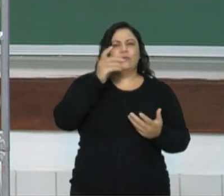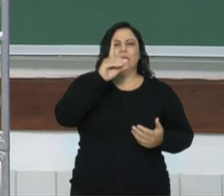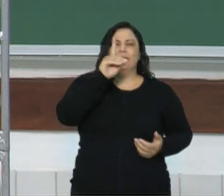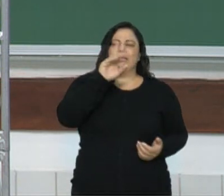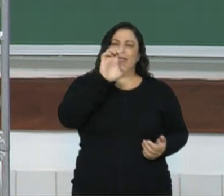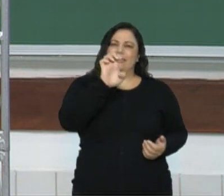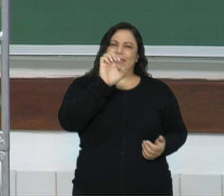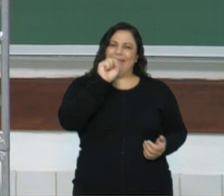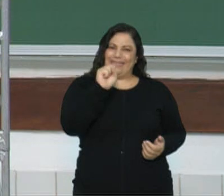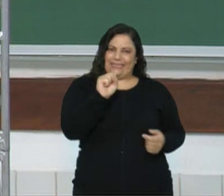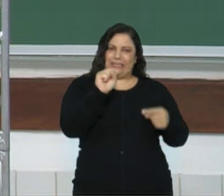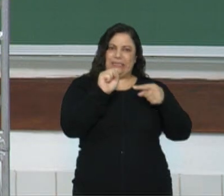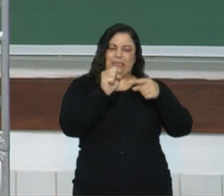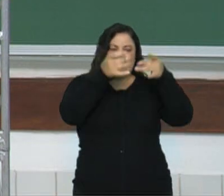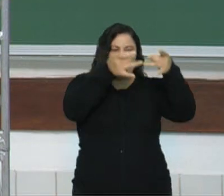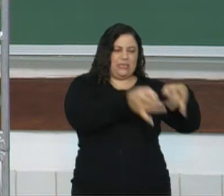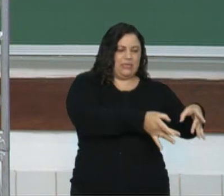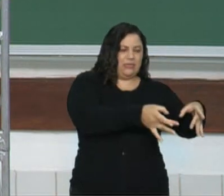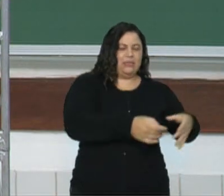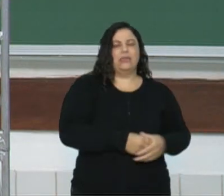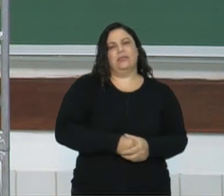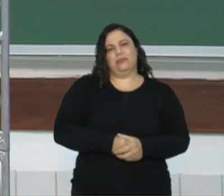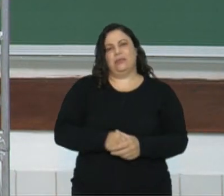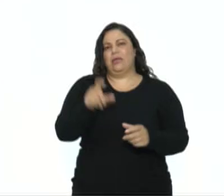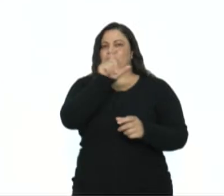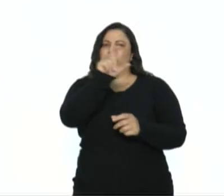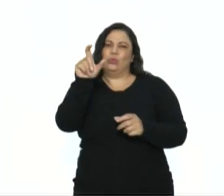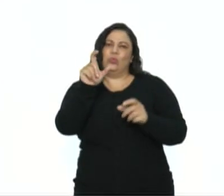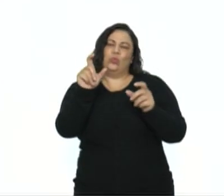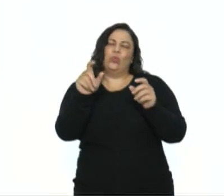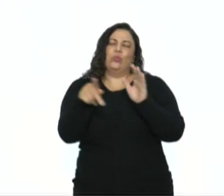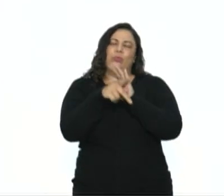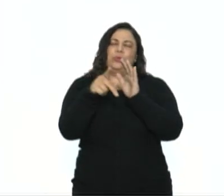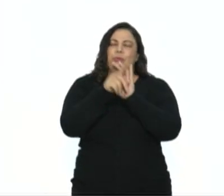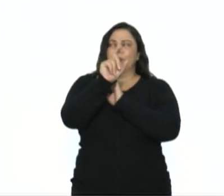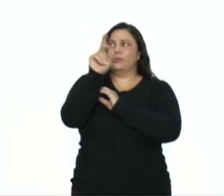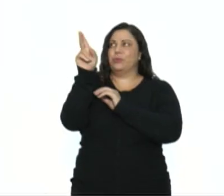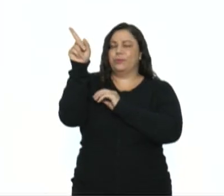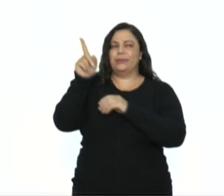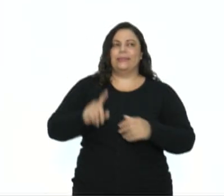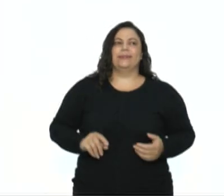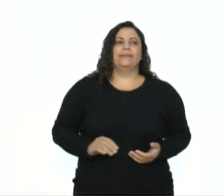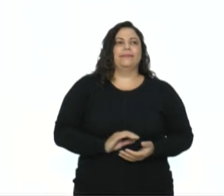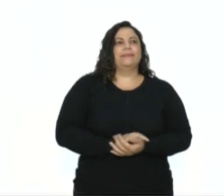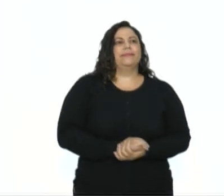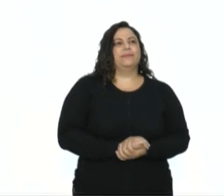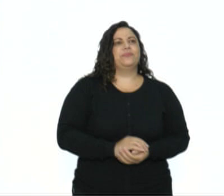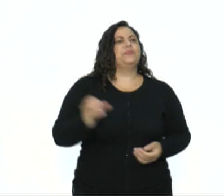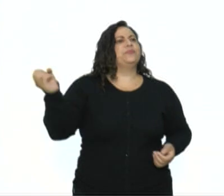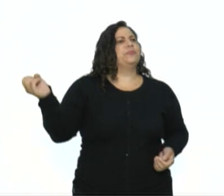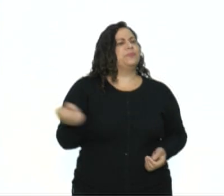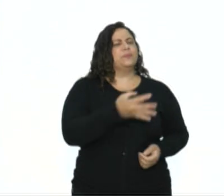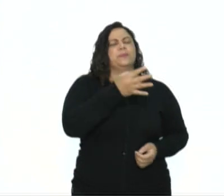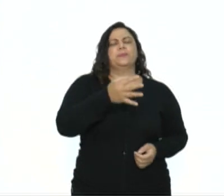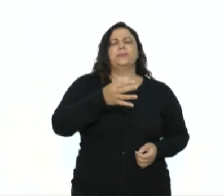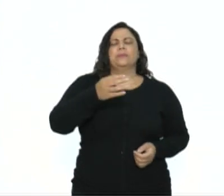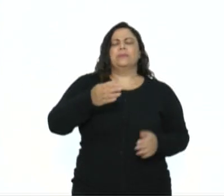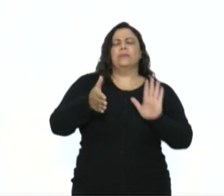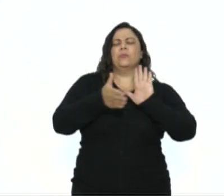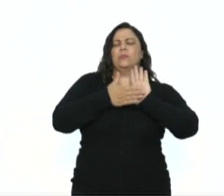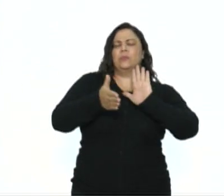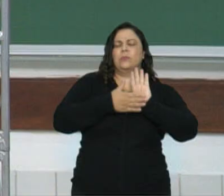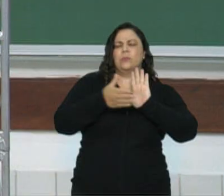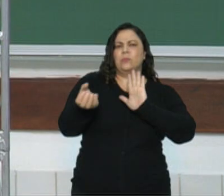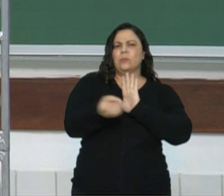tirando os S's desse nome. Ele propôs uma nova filosofia. Então, olha o que